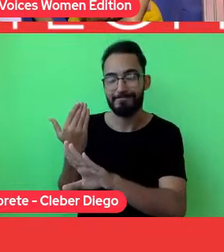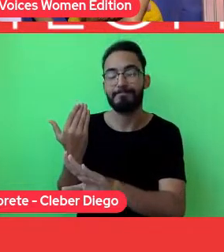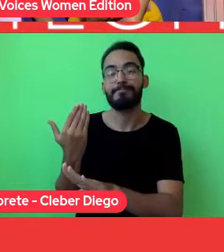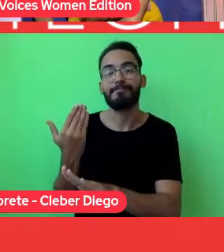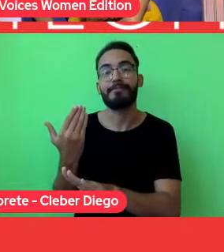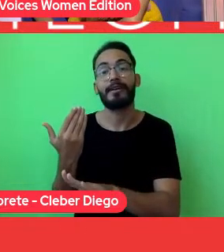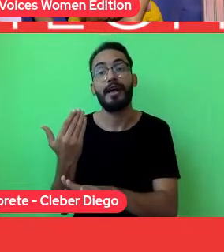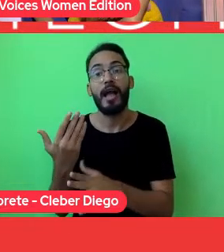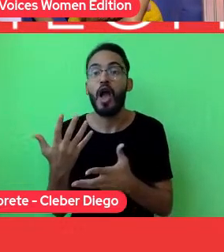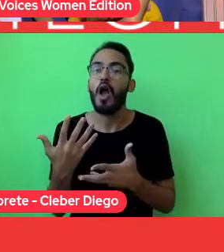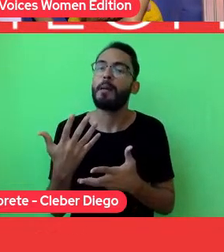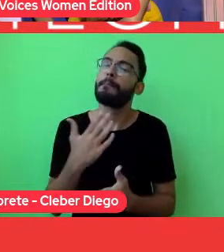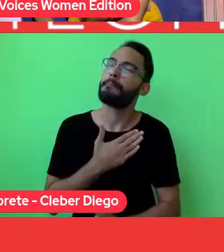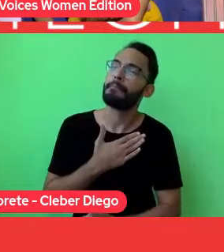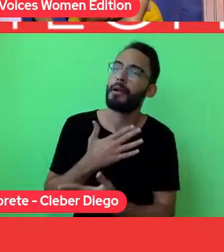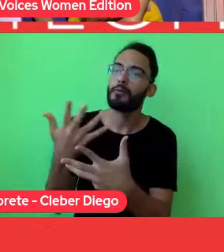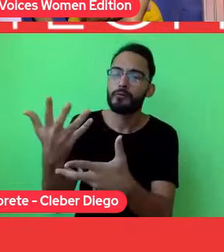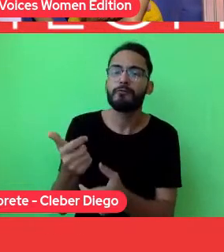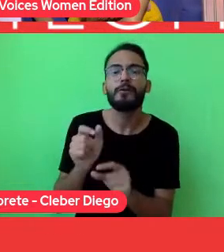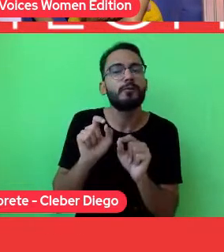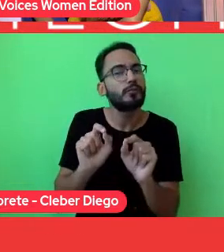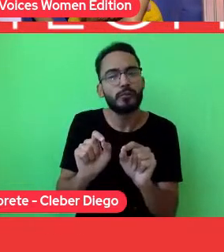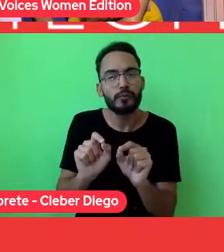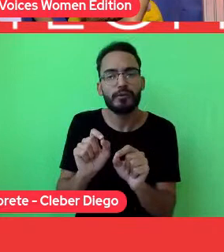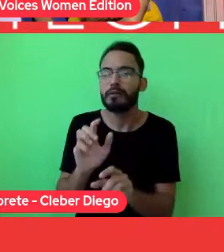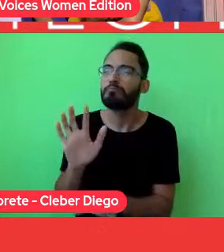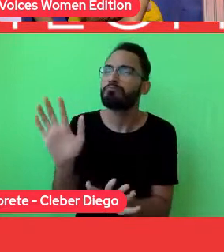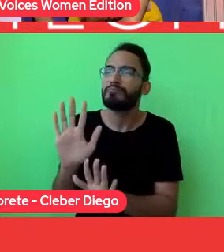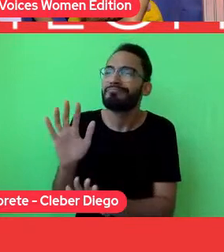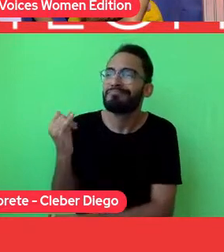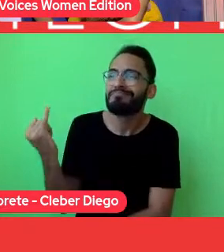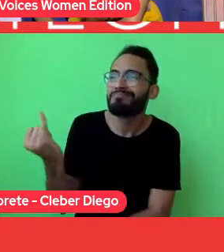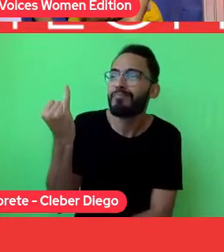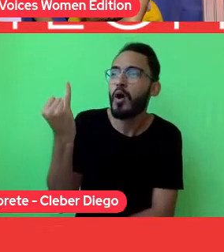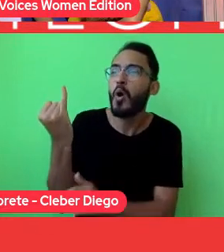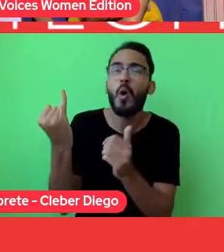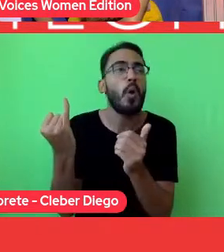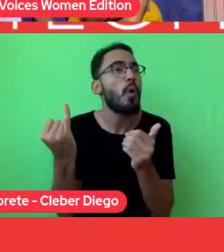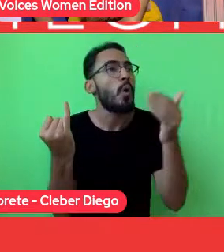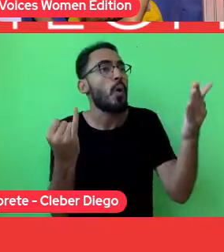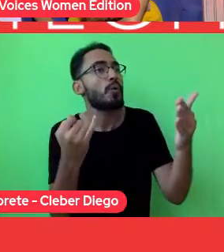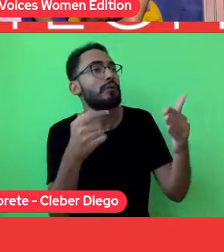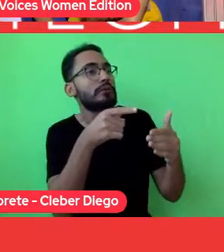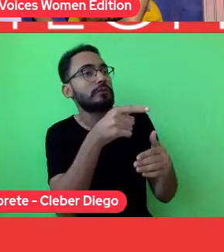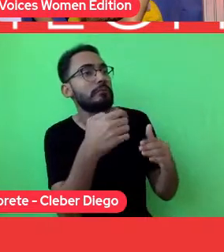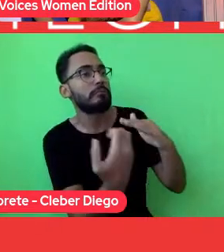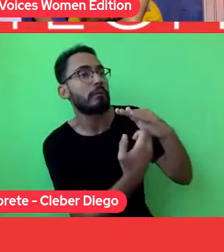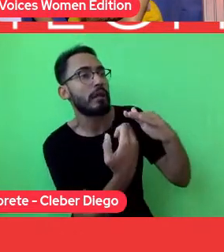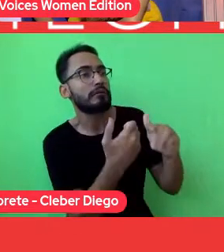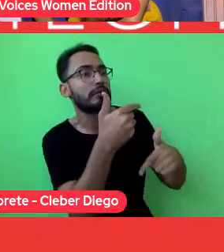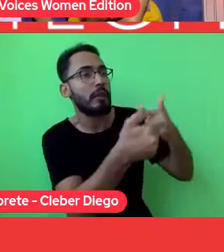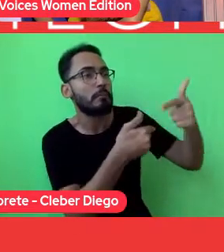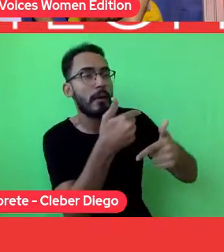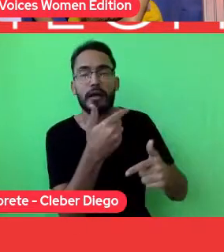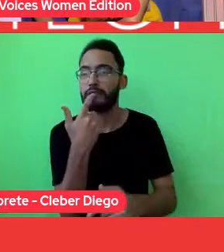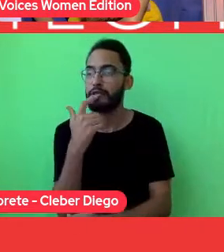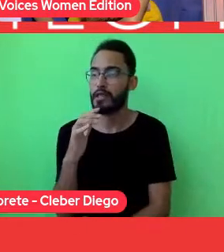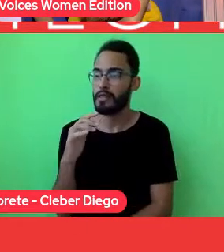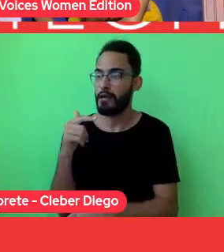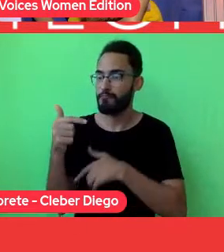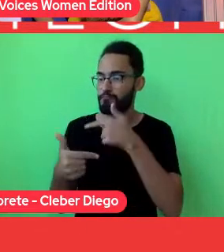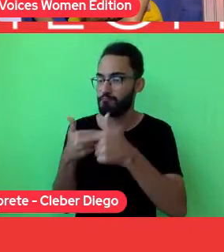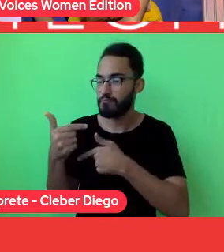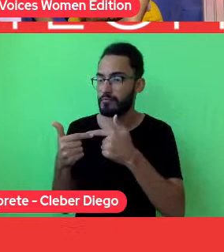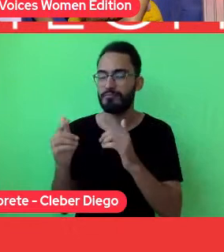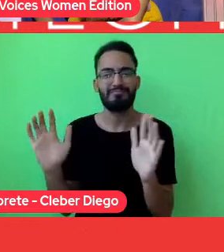E meu convite foi: não importa o que outras empresas estão fazendo, não importa nem o que a C&T está fazendo. A pergunta